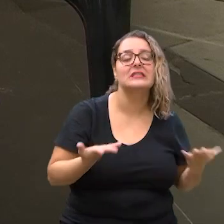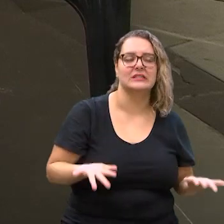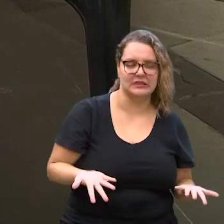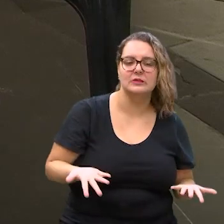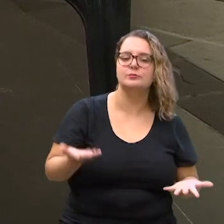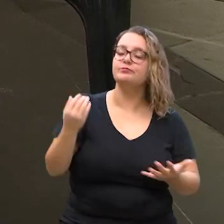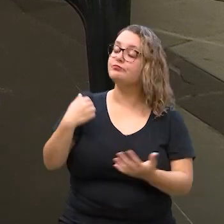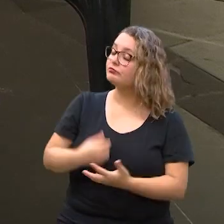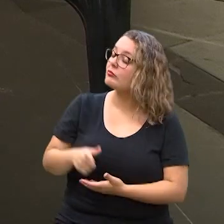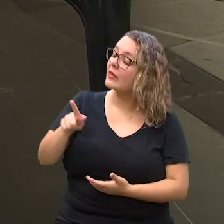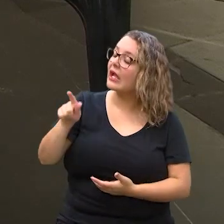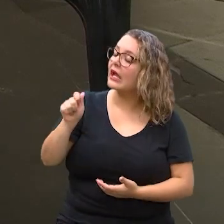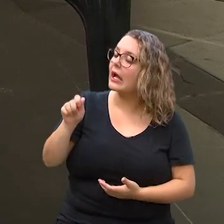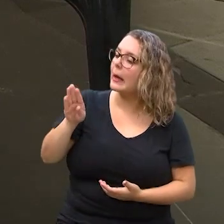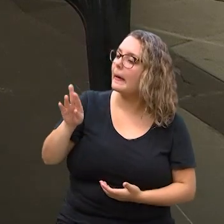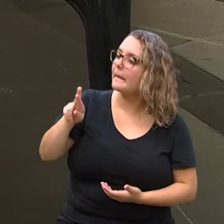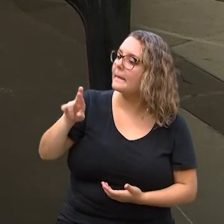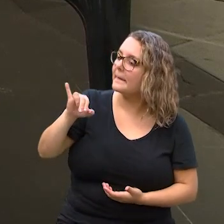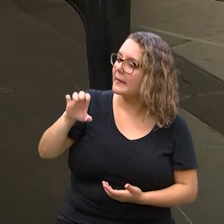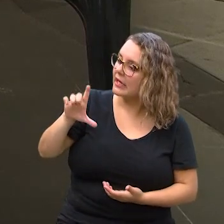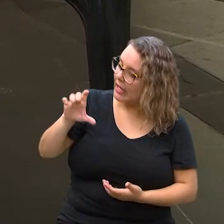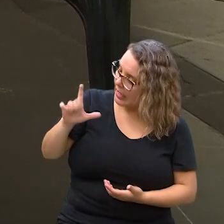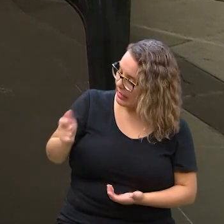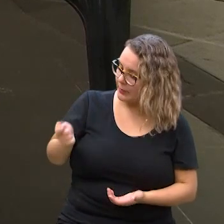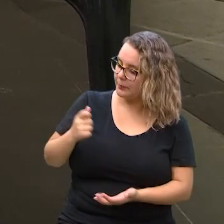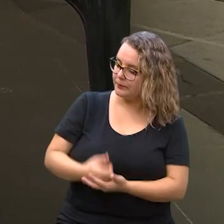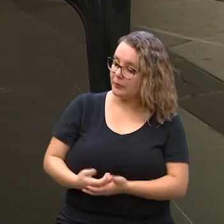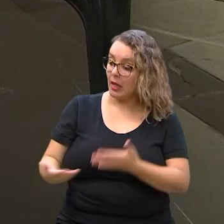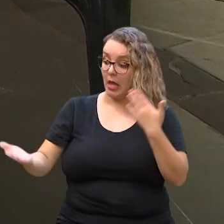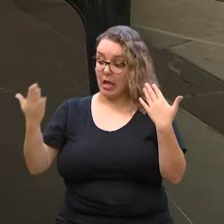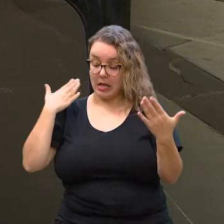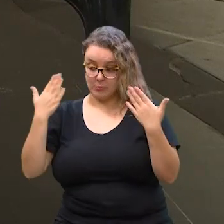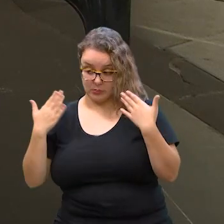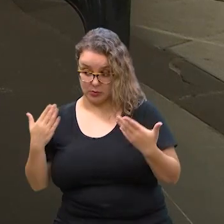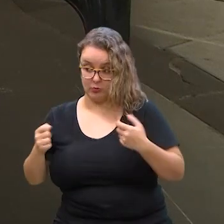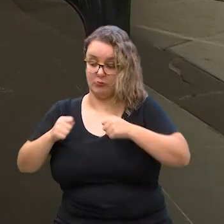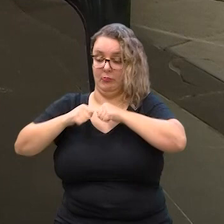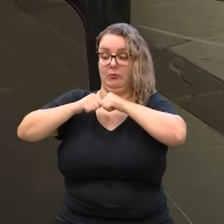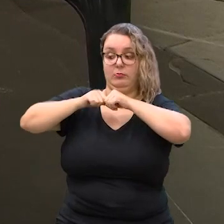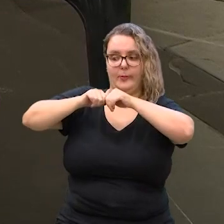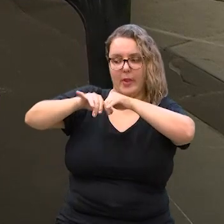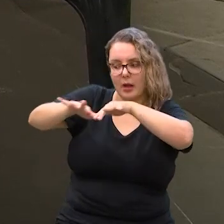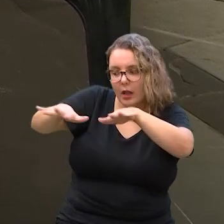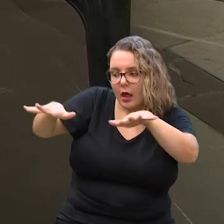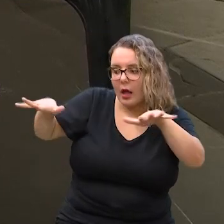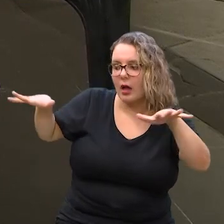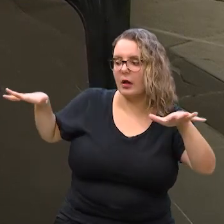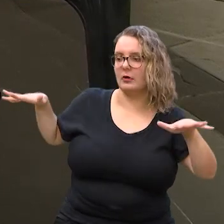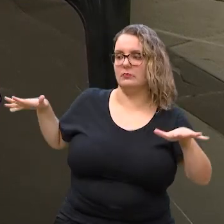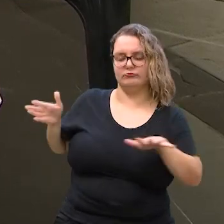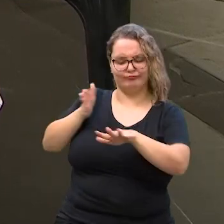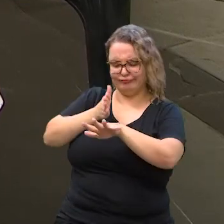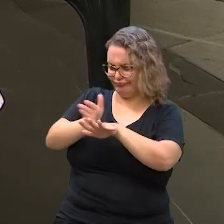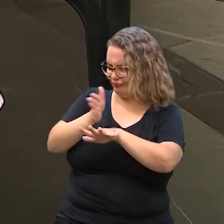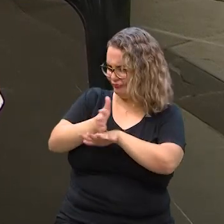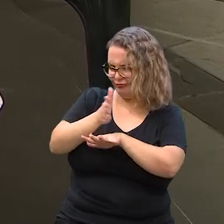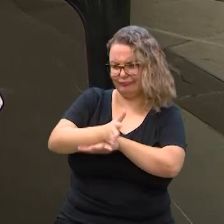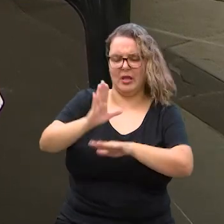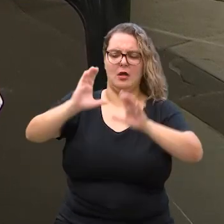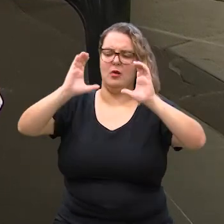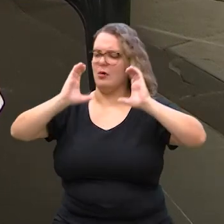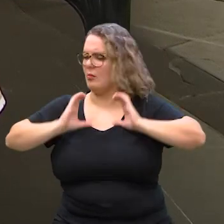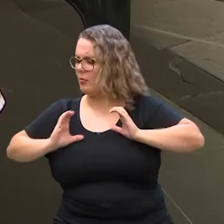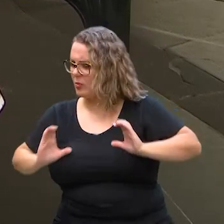Ô Gabriela, a psicologia, ela é algo muito amplo, né? Você tem várias linhas, a linha